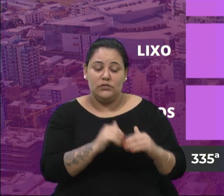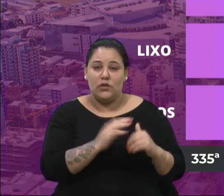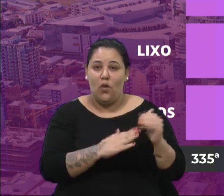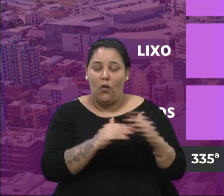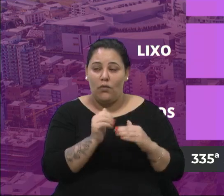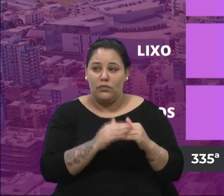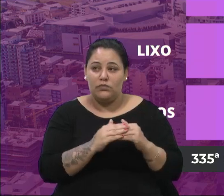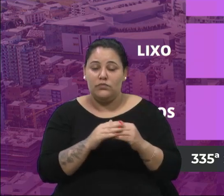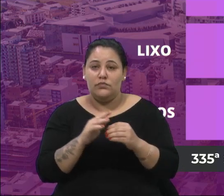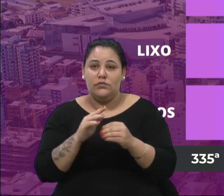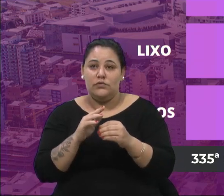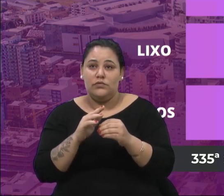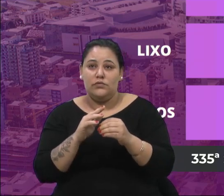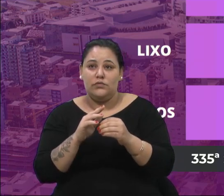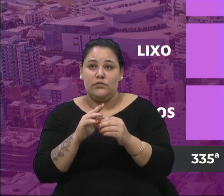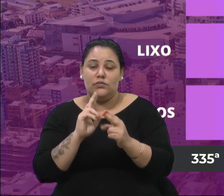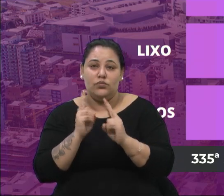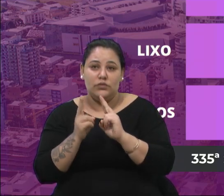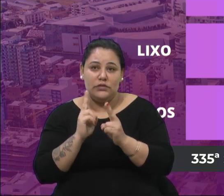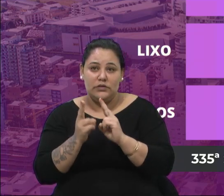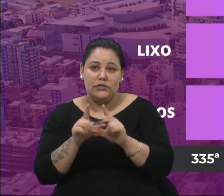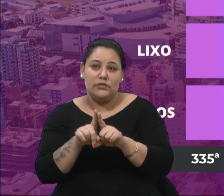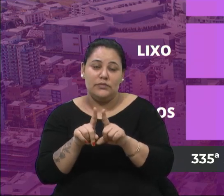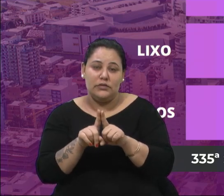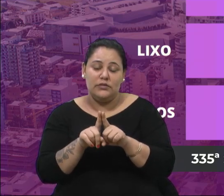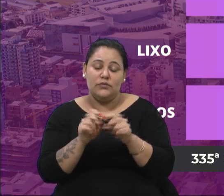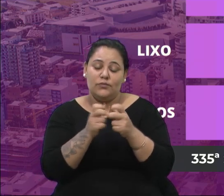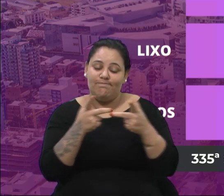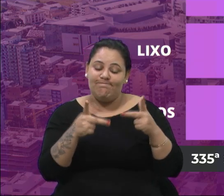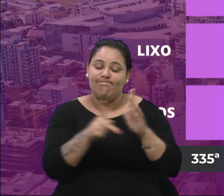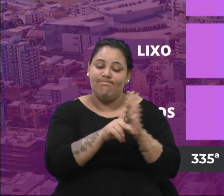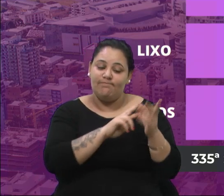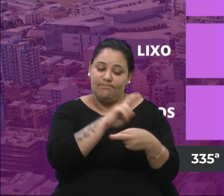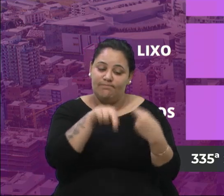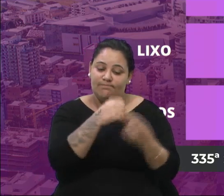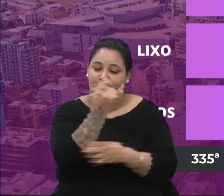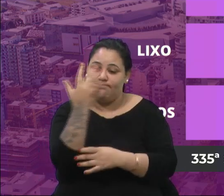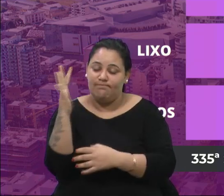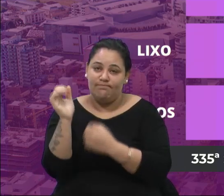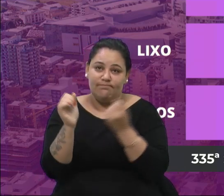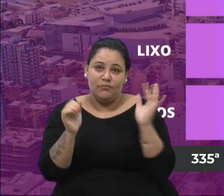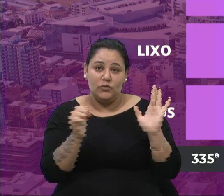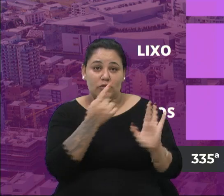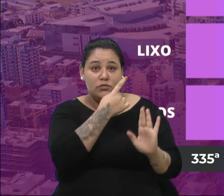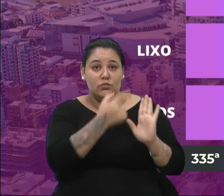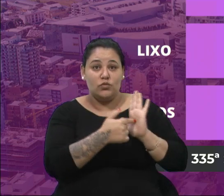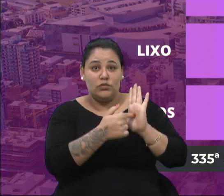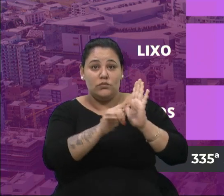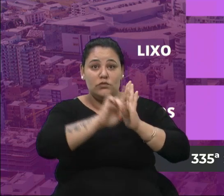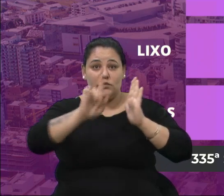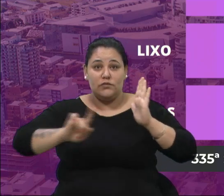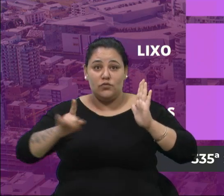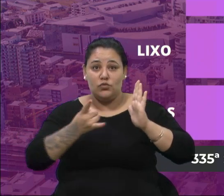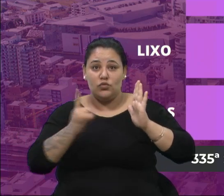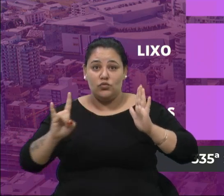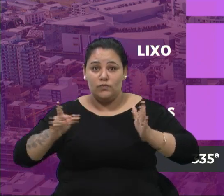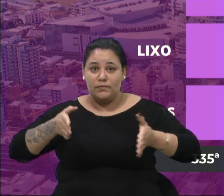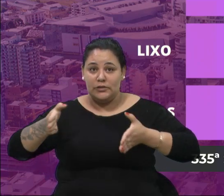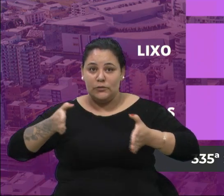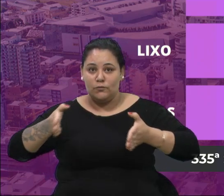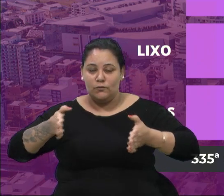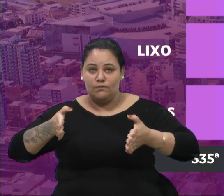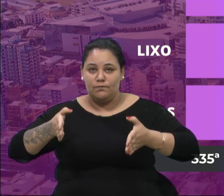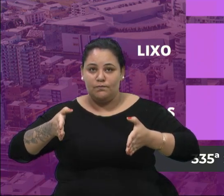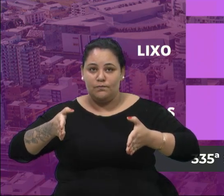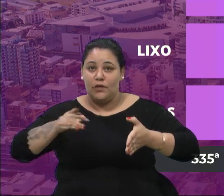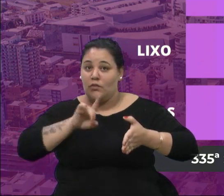a questão de ônibus, da questão ambiental, só deste último período, né? Eu não resgatei